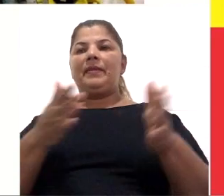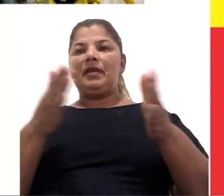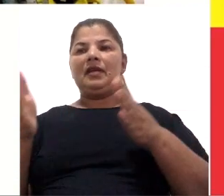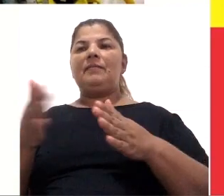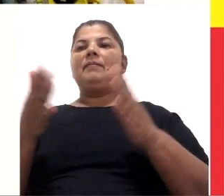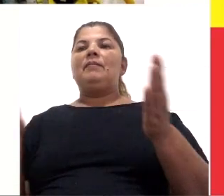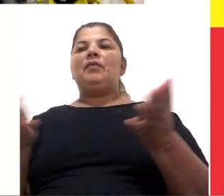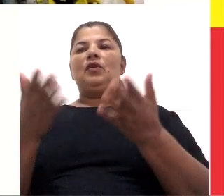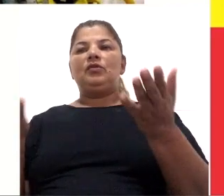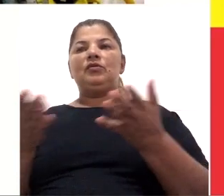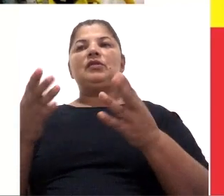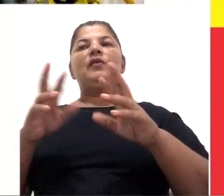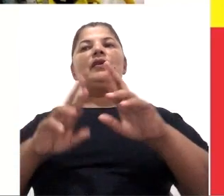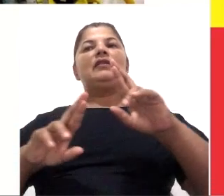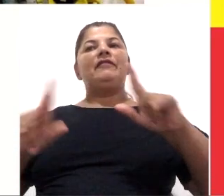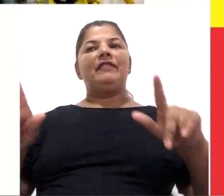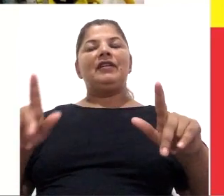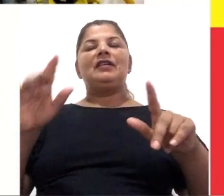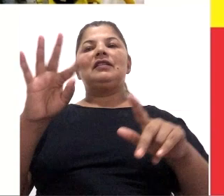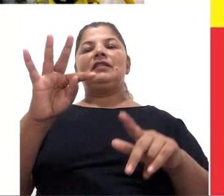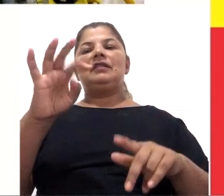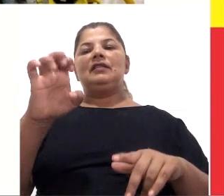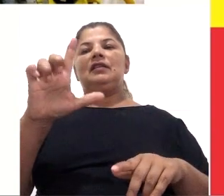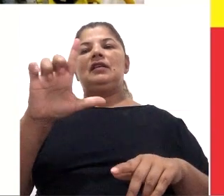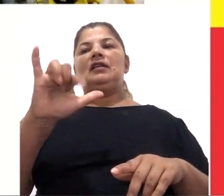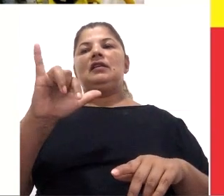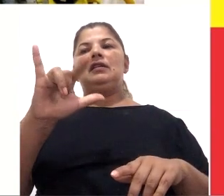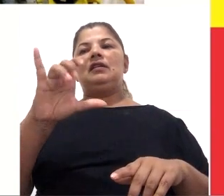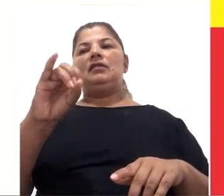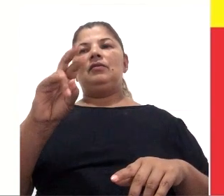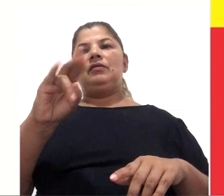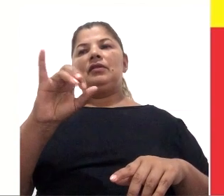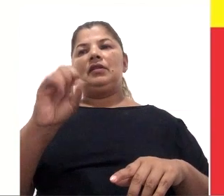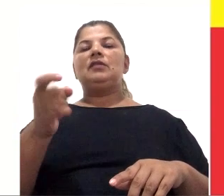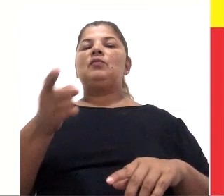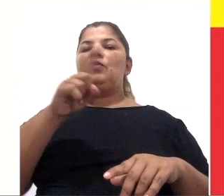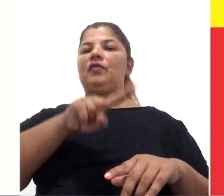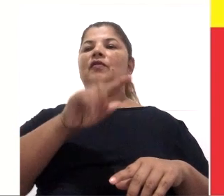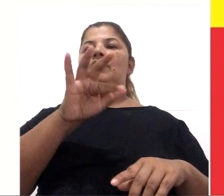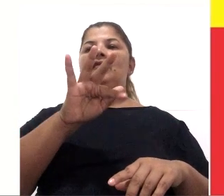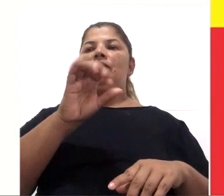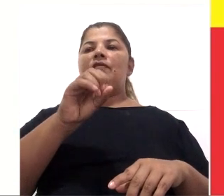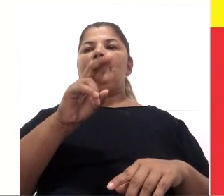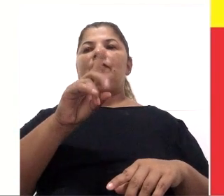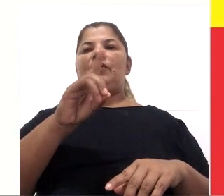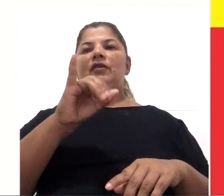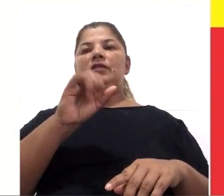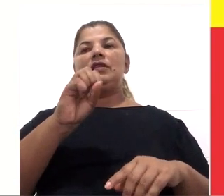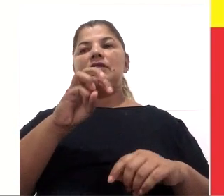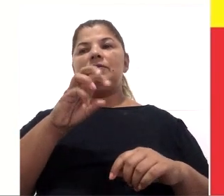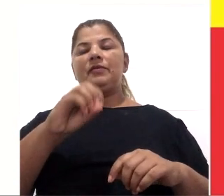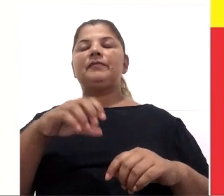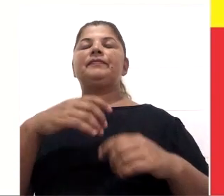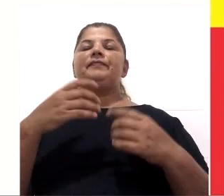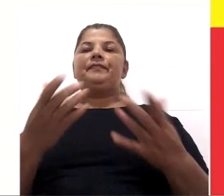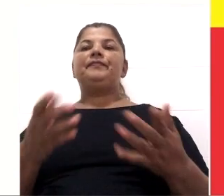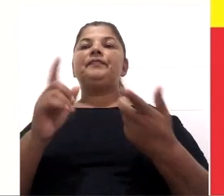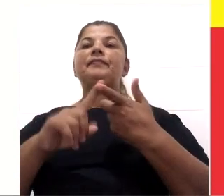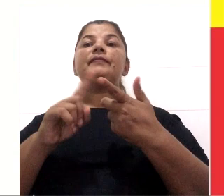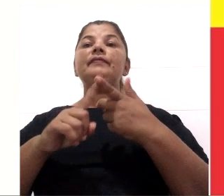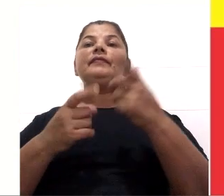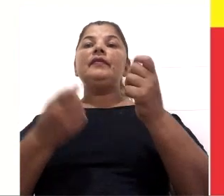dinâmica de produção no Taylorismo diferente do Fordismo, ok? A gente vai ver também que a indústria